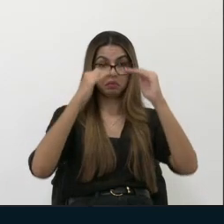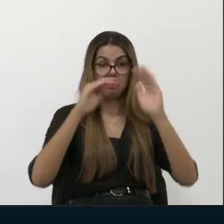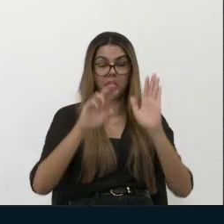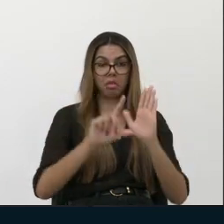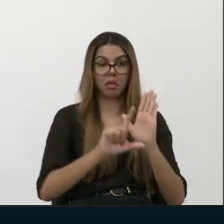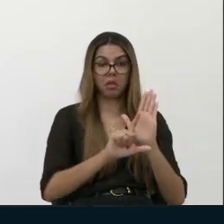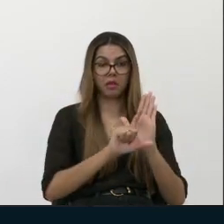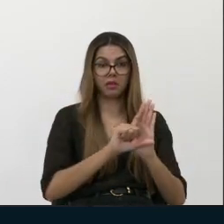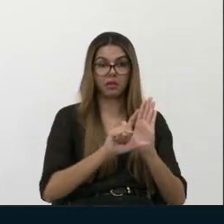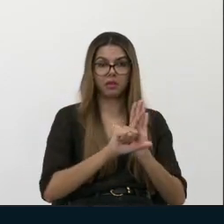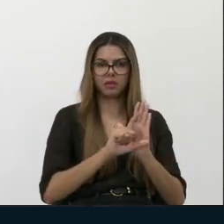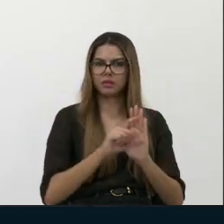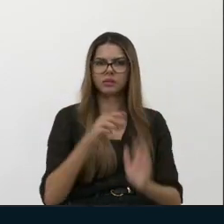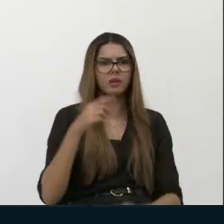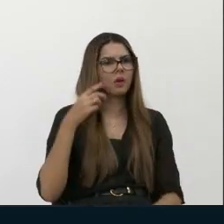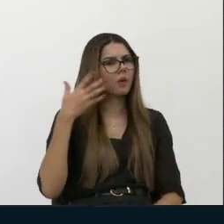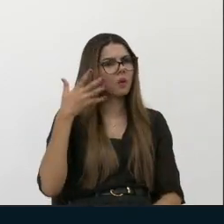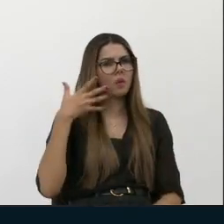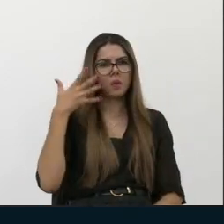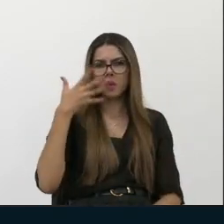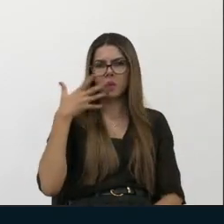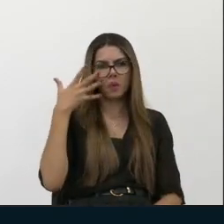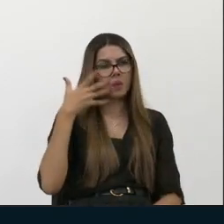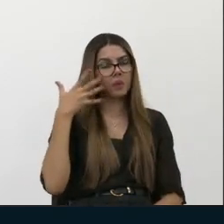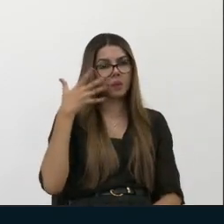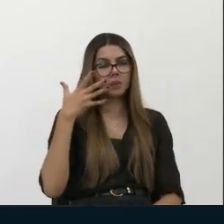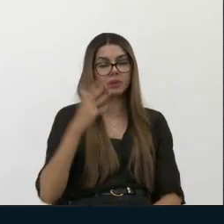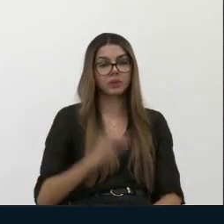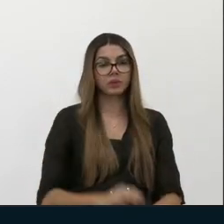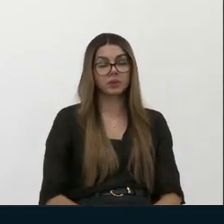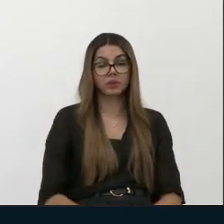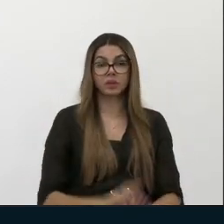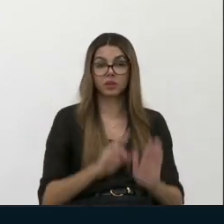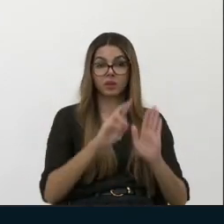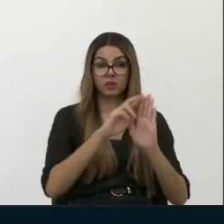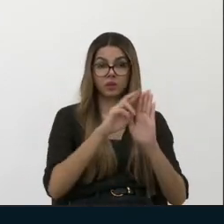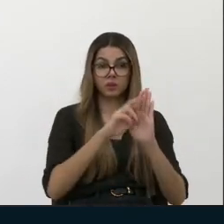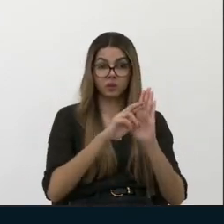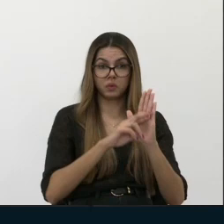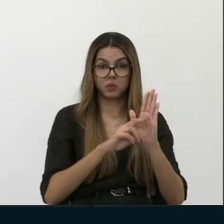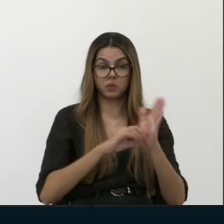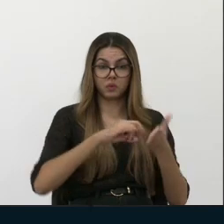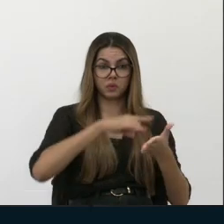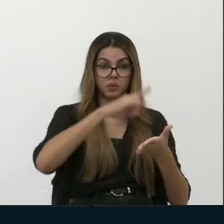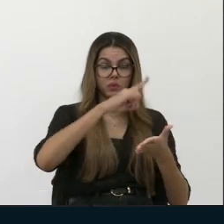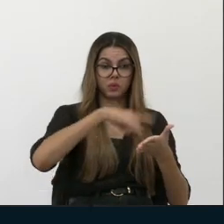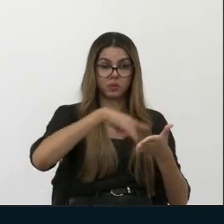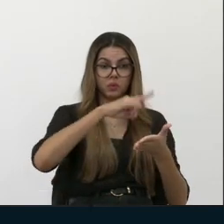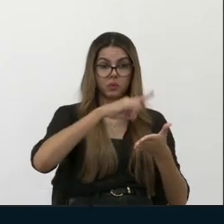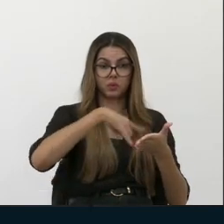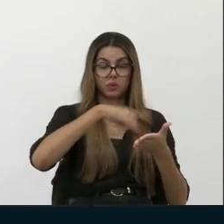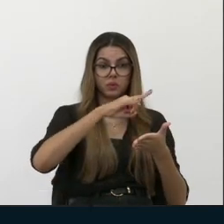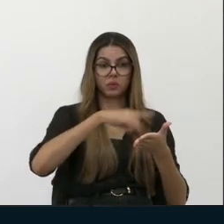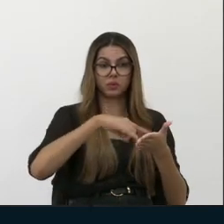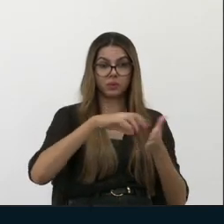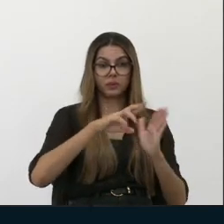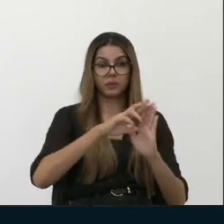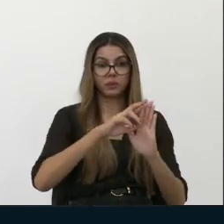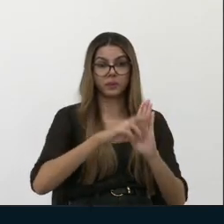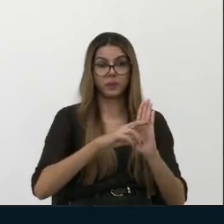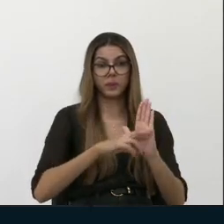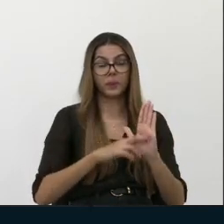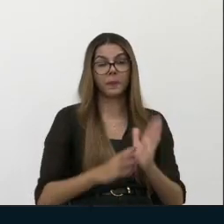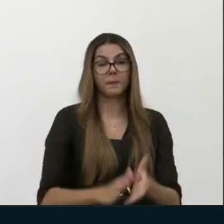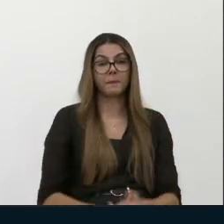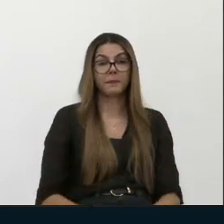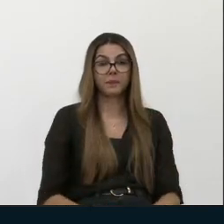haverá sustentação oral nos julgamentos de agravos, embargos declaratórios, arguição de suspeição e medida